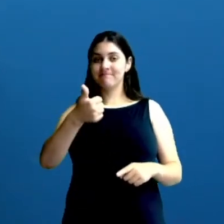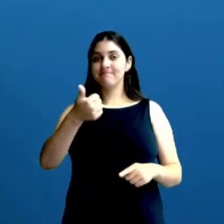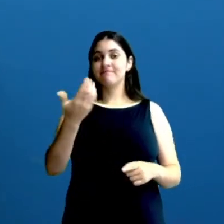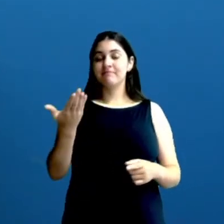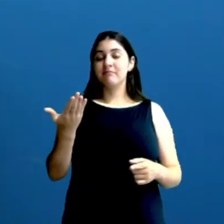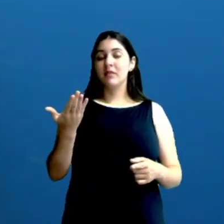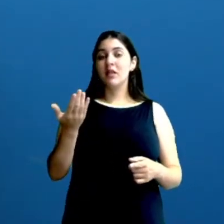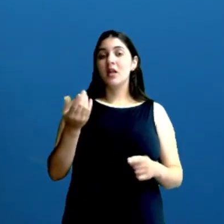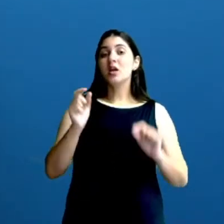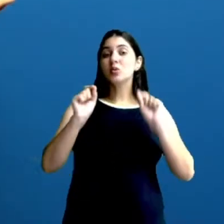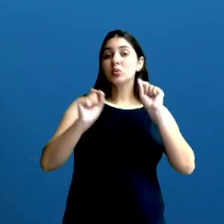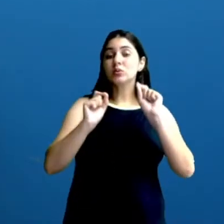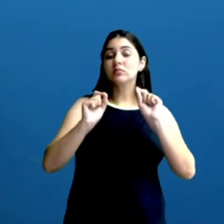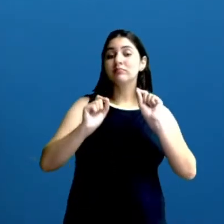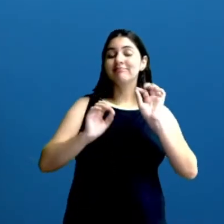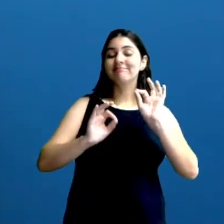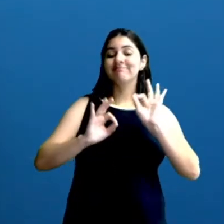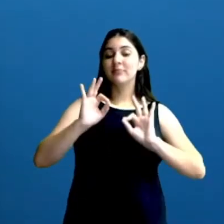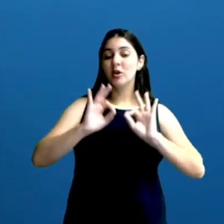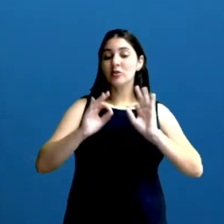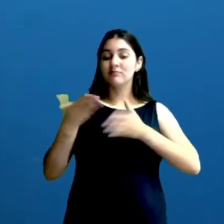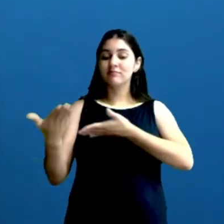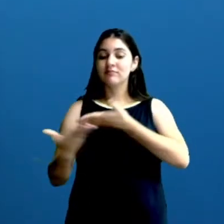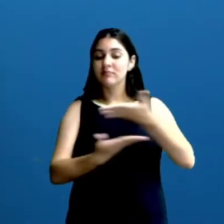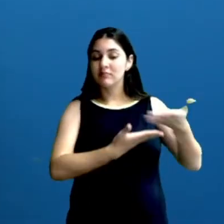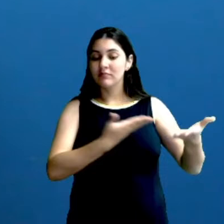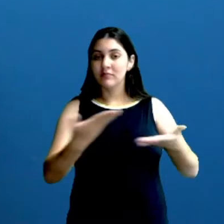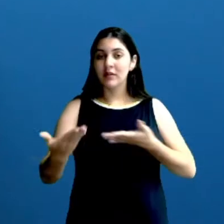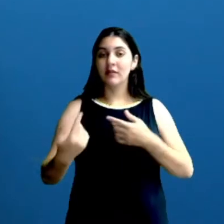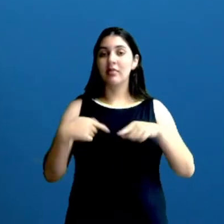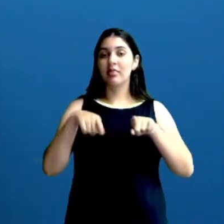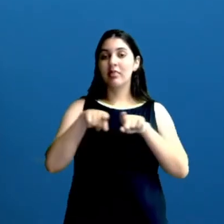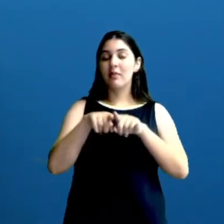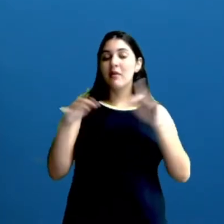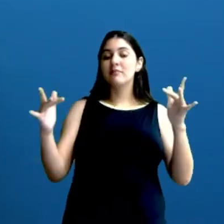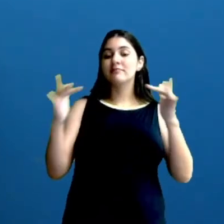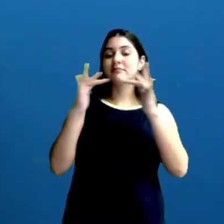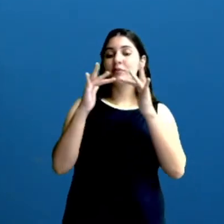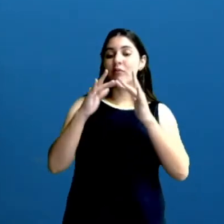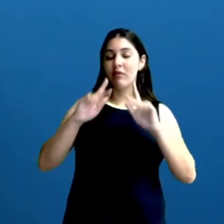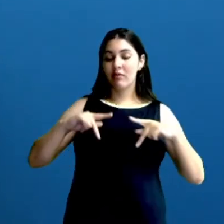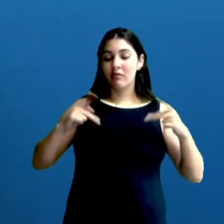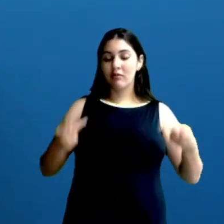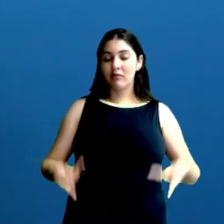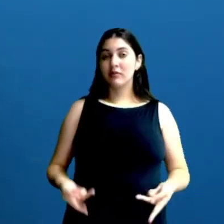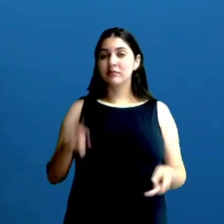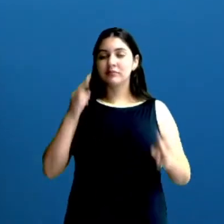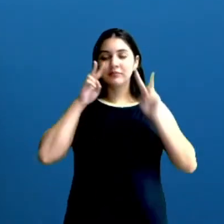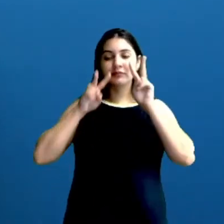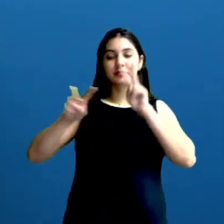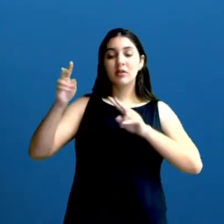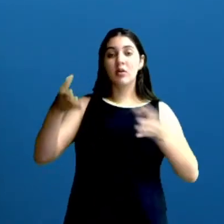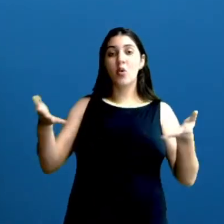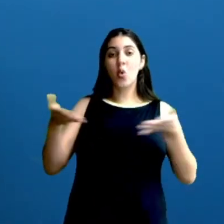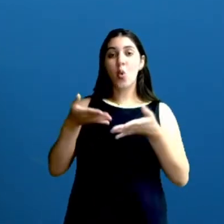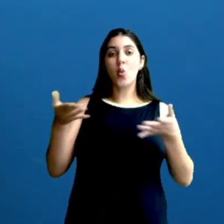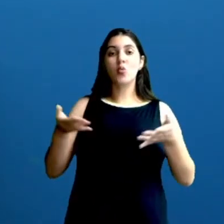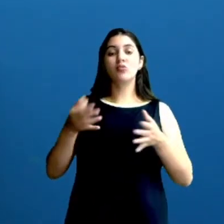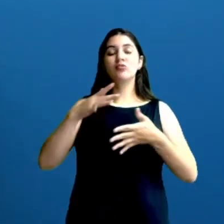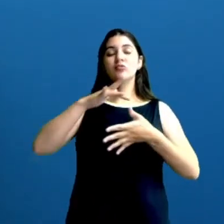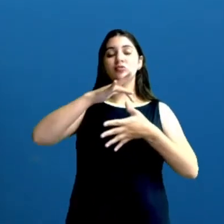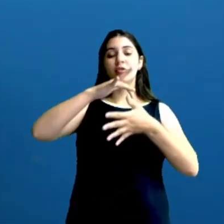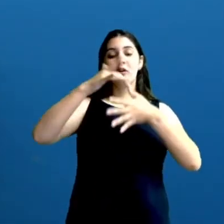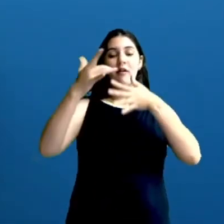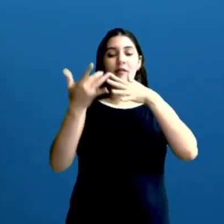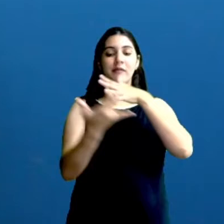positivos para formas de relação e interação humana. A gente vê hoje as redes sociais como